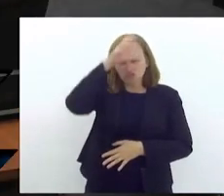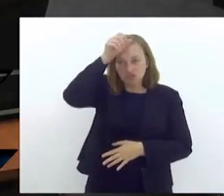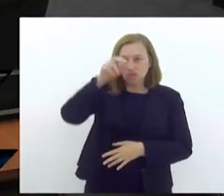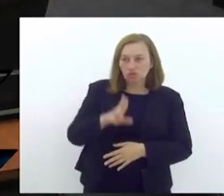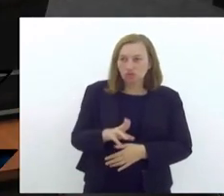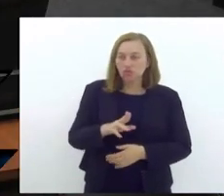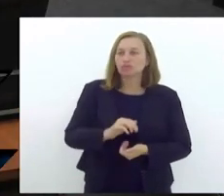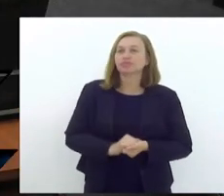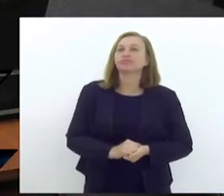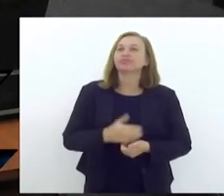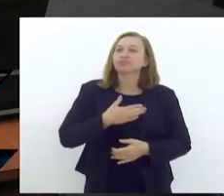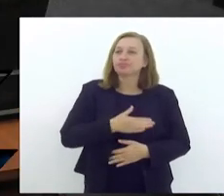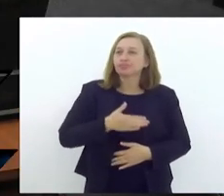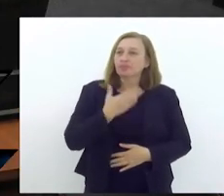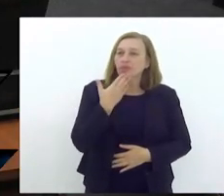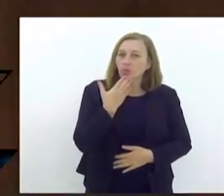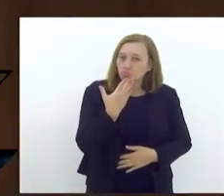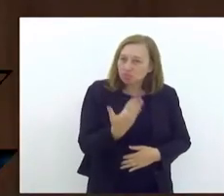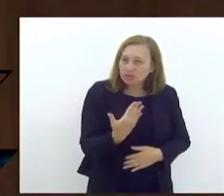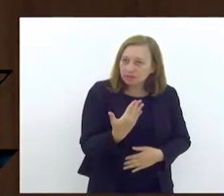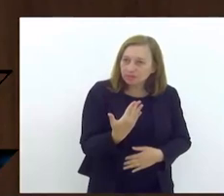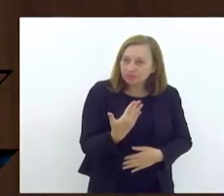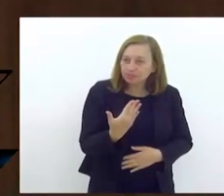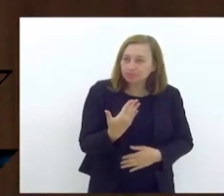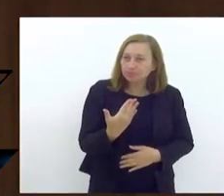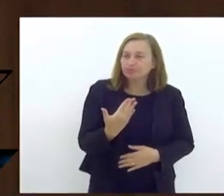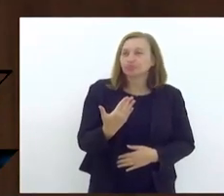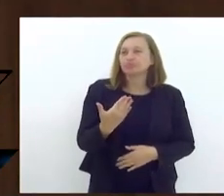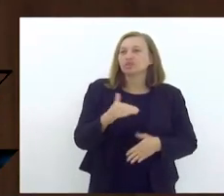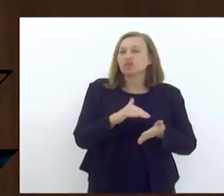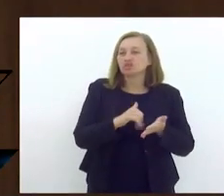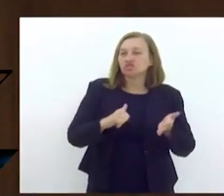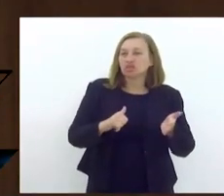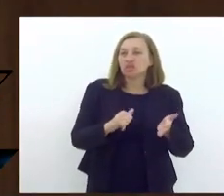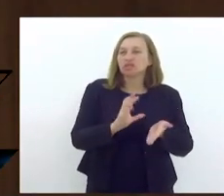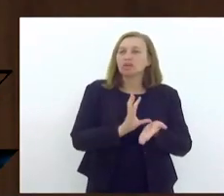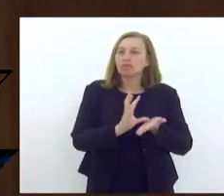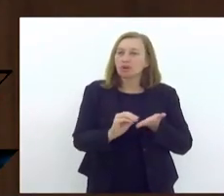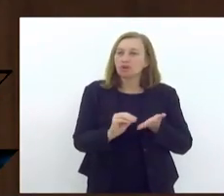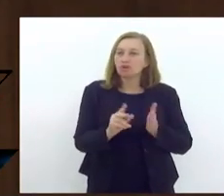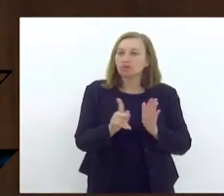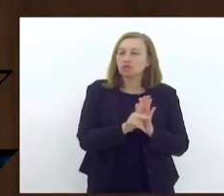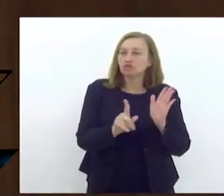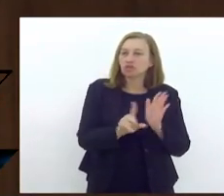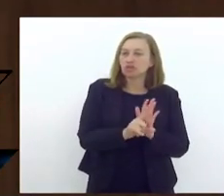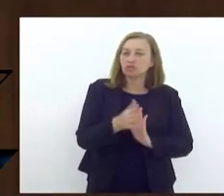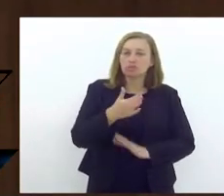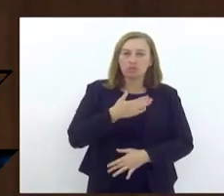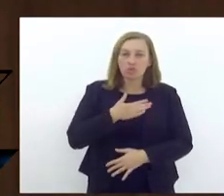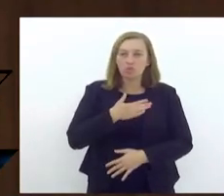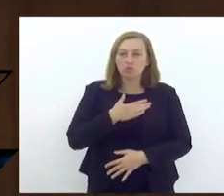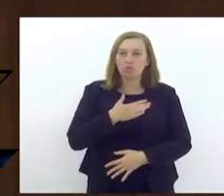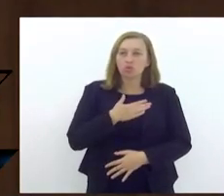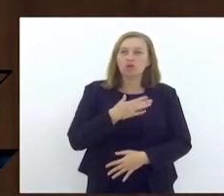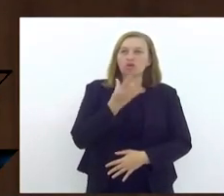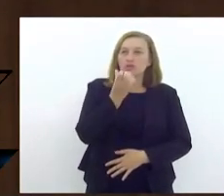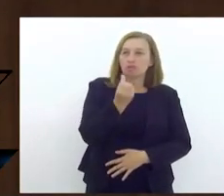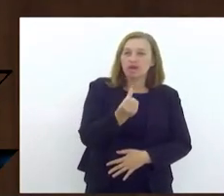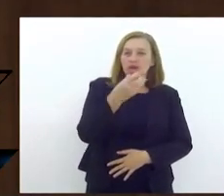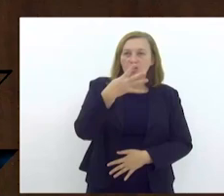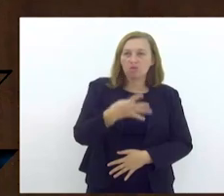gostaria de fazer uma solicitação para que possa ser retirado da pauta um projeto de lei de nossa autoria